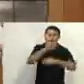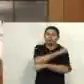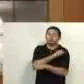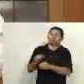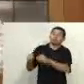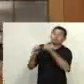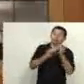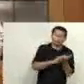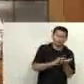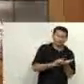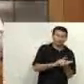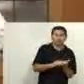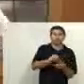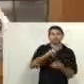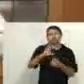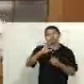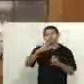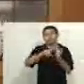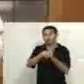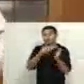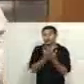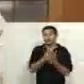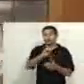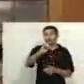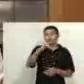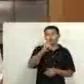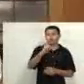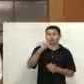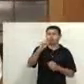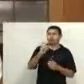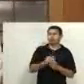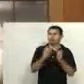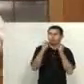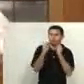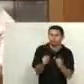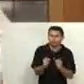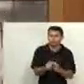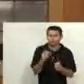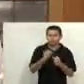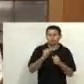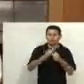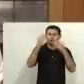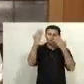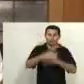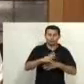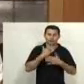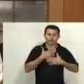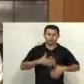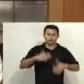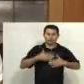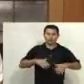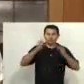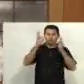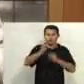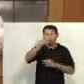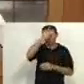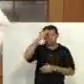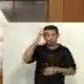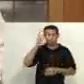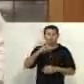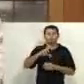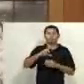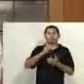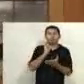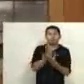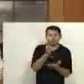trazer a sua calculadora, ou científica ou não, para que ele possa fazer a prova com tranquilidade. Certo, pessoal? Então,